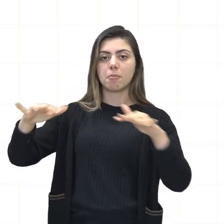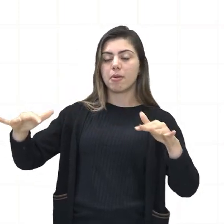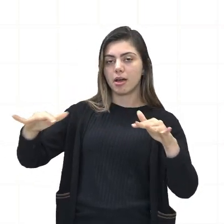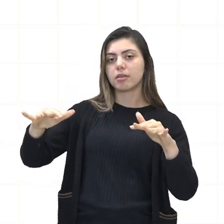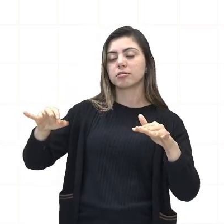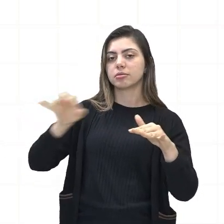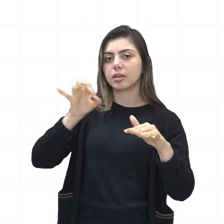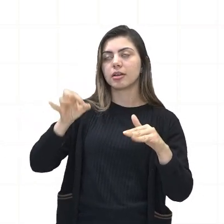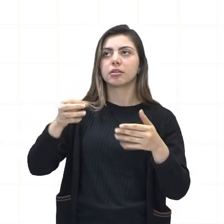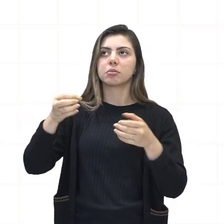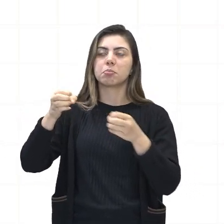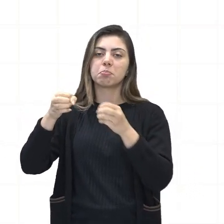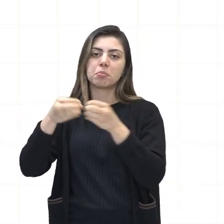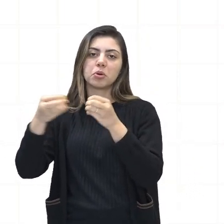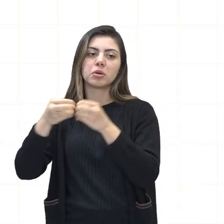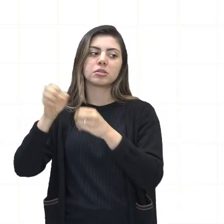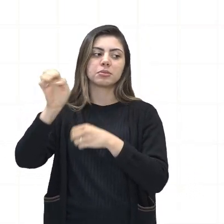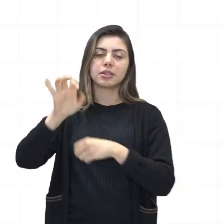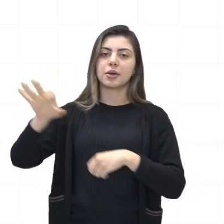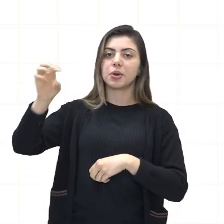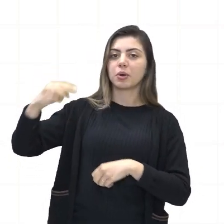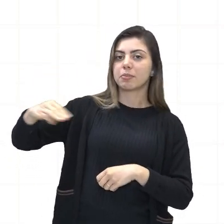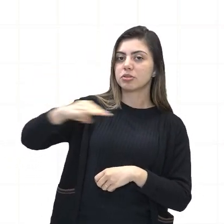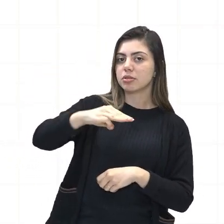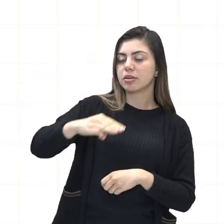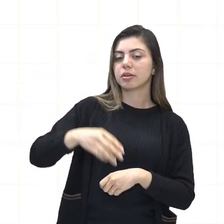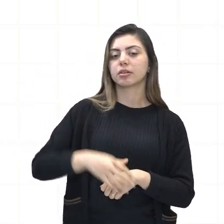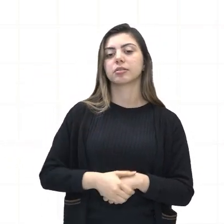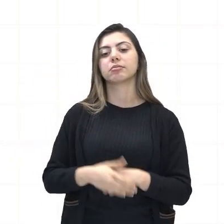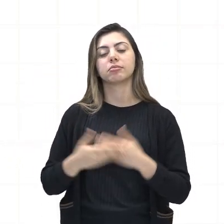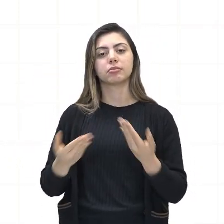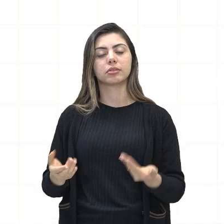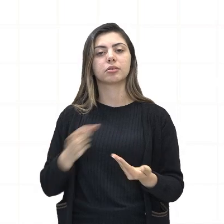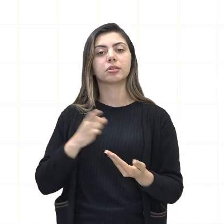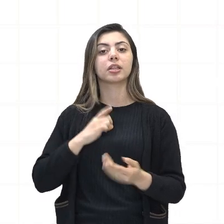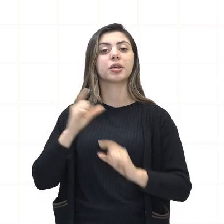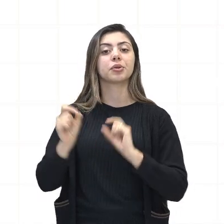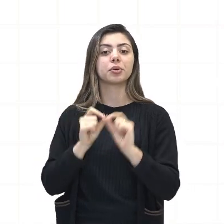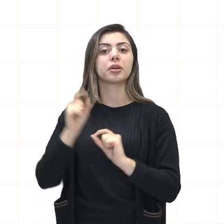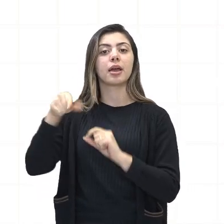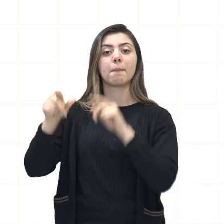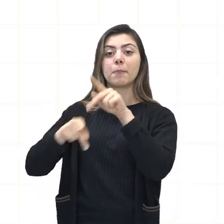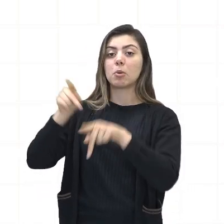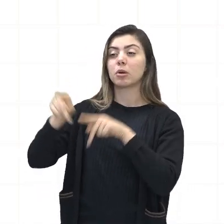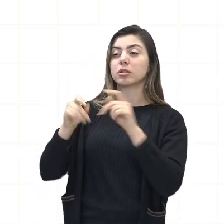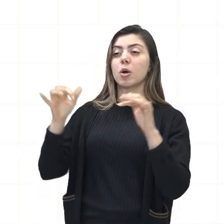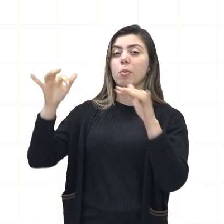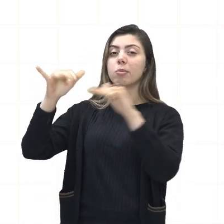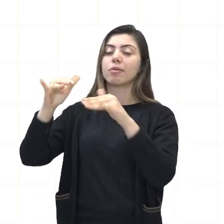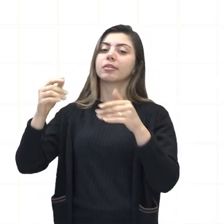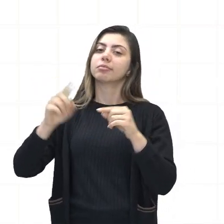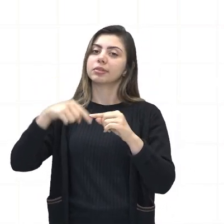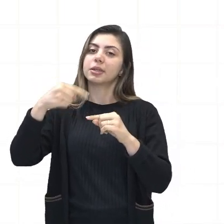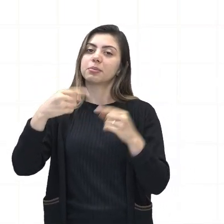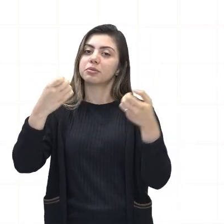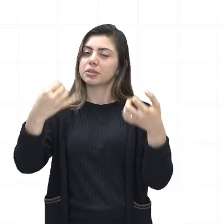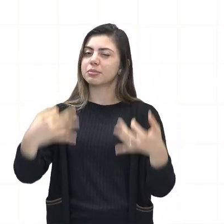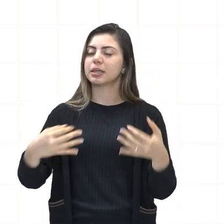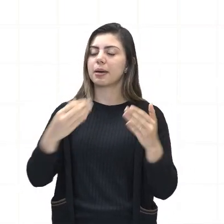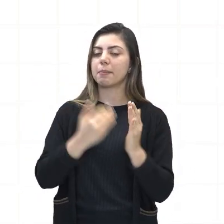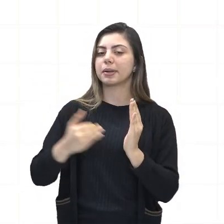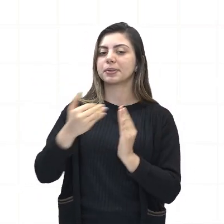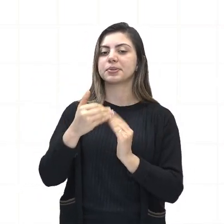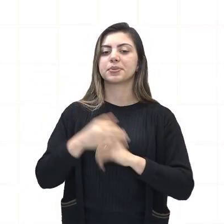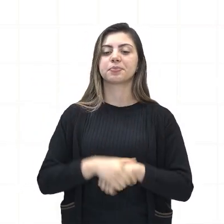mais próxima da Europa, e é uma área que vai ter uma alta concentração populacional. Vamos falar sobre ela mais lá para frente,